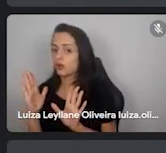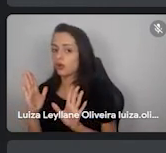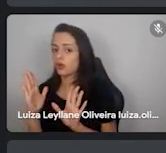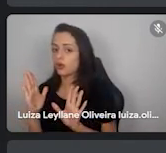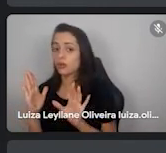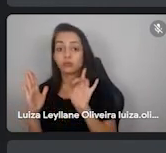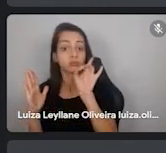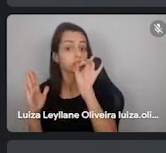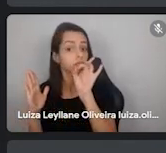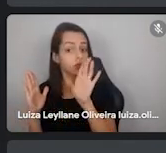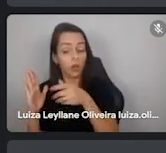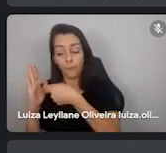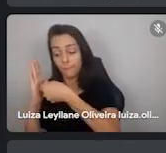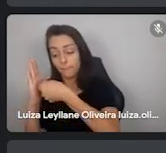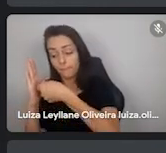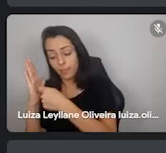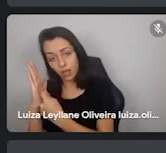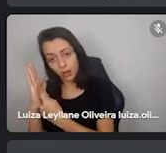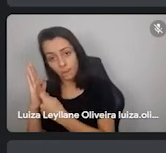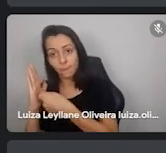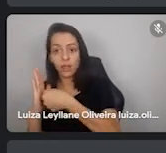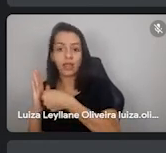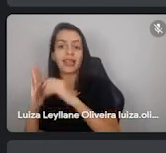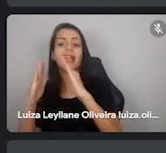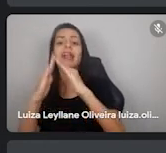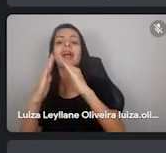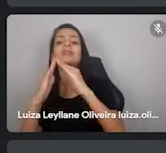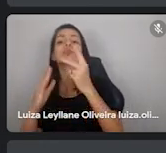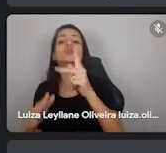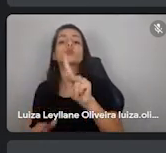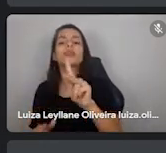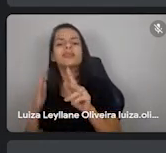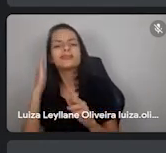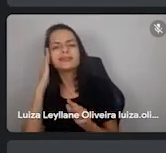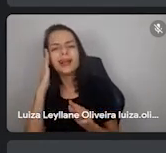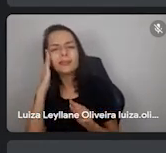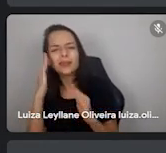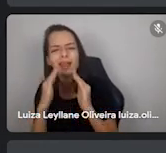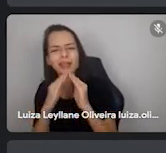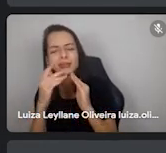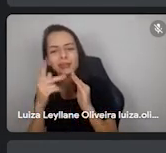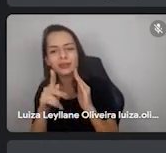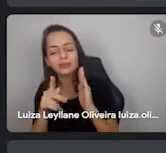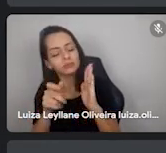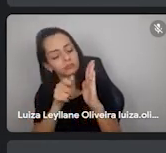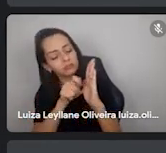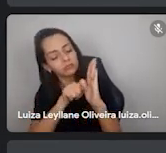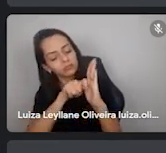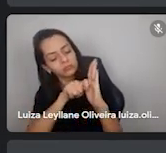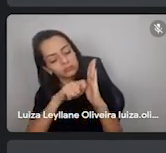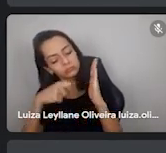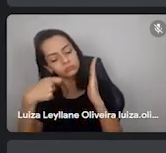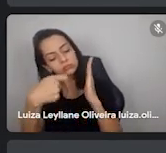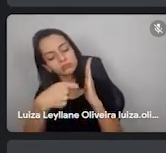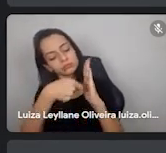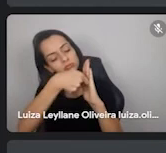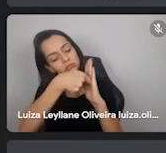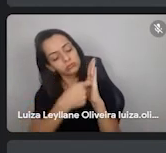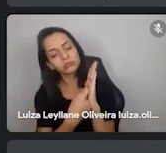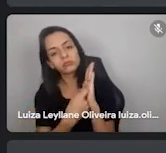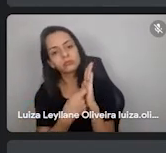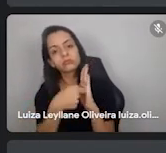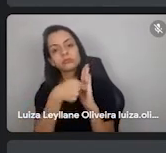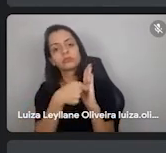Ligar e desligar um disjuntor. O disjuntor lá de sua casa, ele está protegido. Qual o risco que eu tenho de ligar e desligar ele se eu